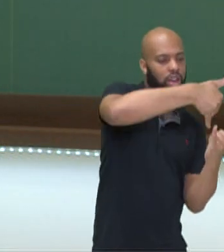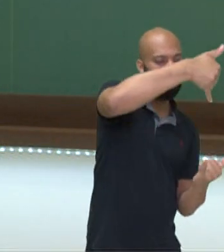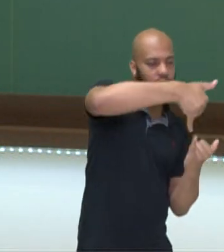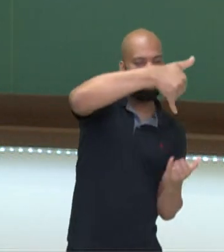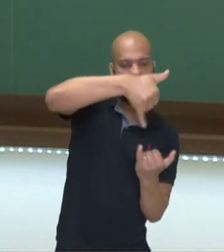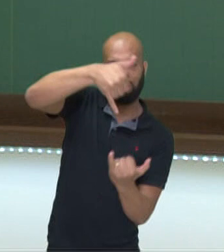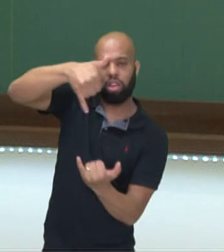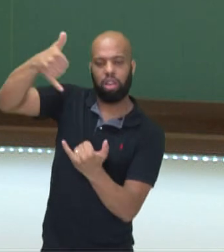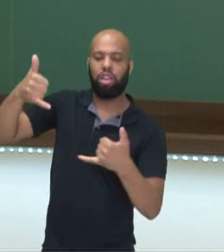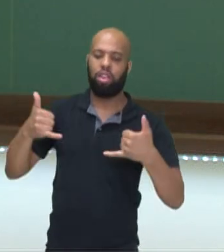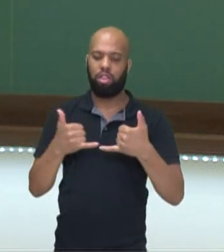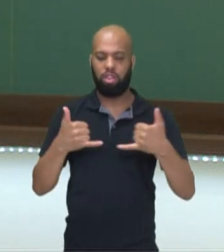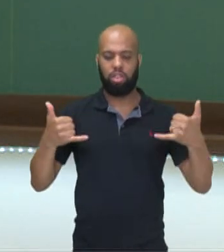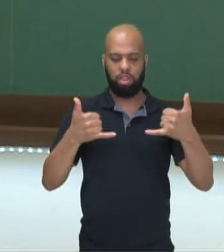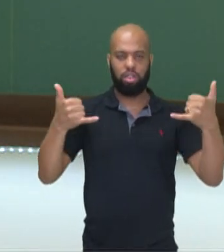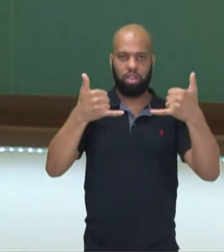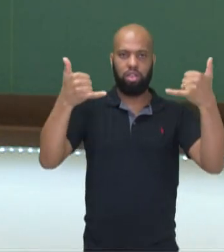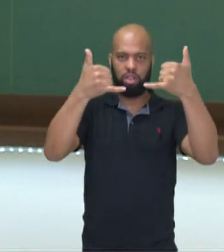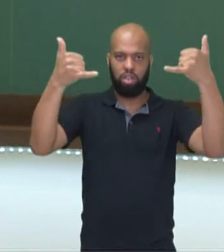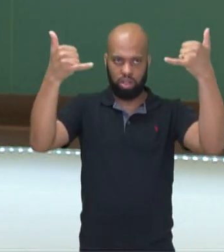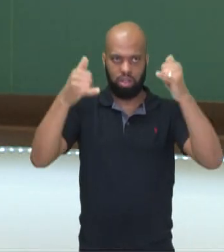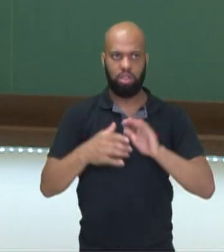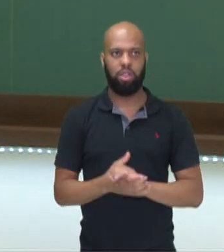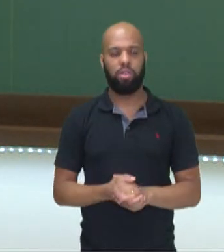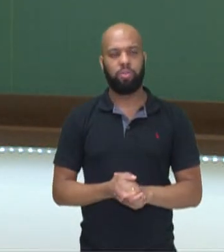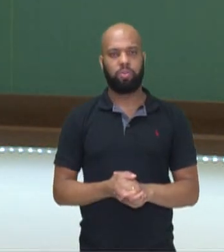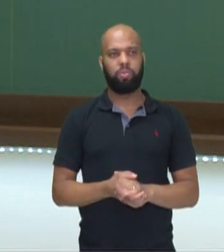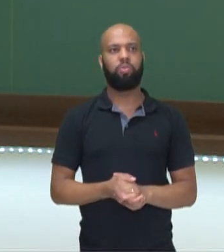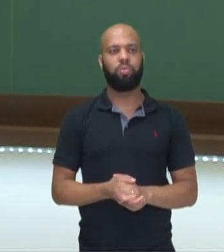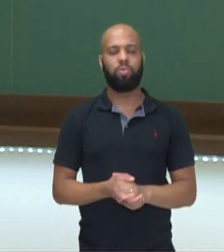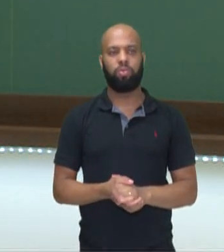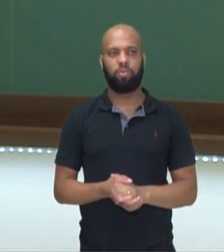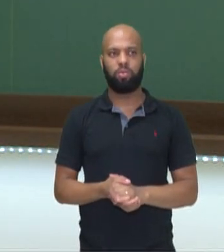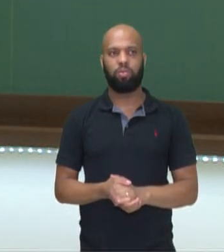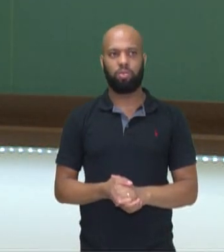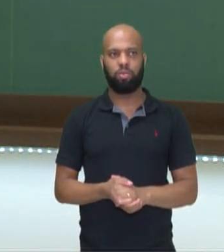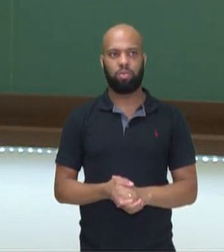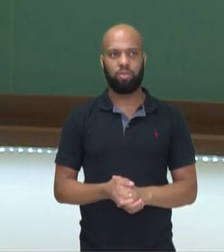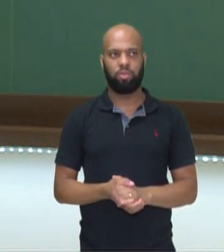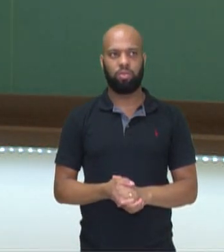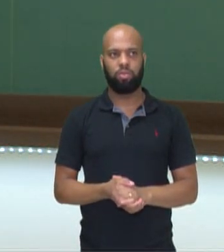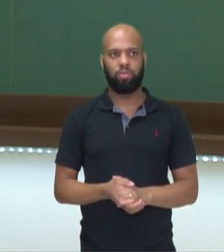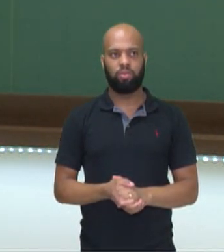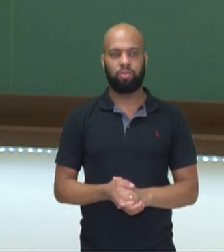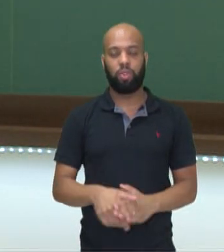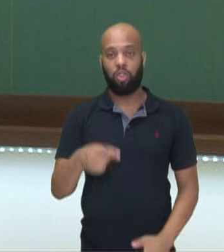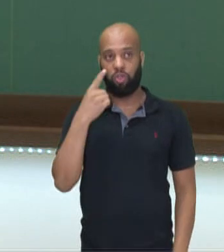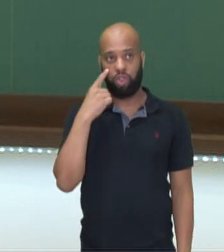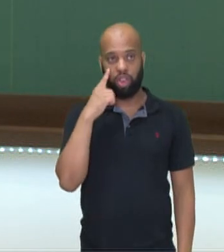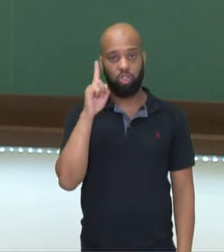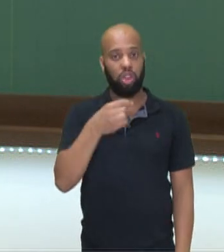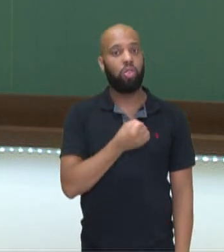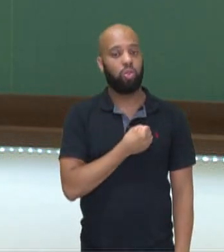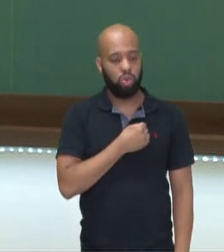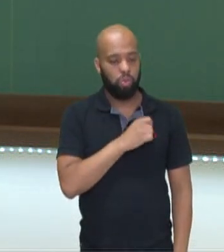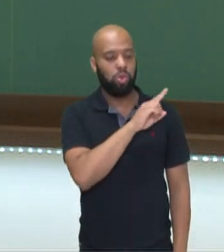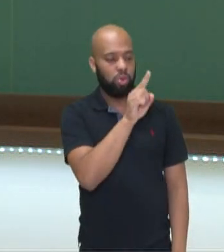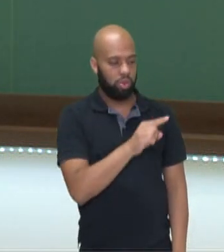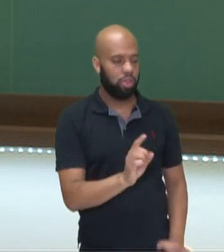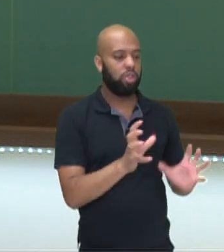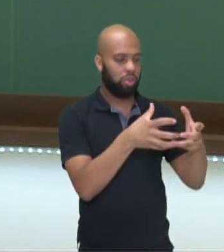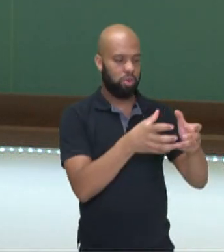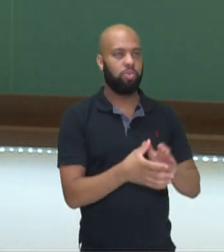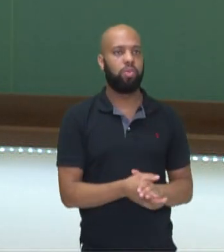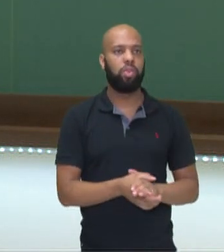linhas verticais, indo de 0 até mais 180, de 0 até menos 180. Olha a presença dos números inteiros aí.